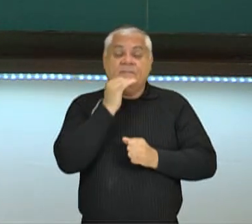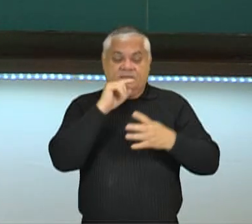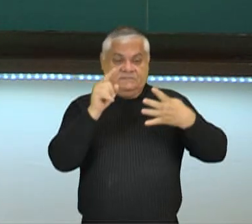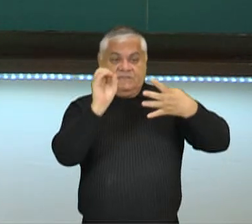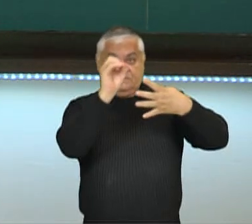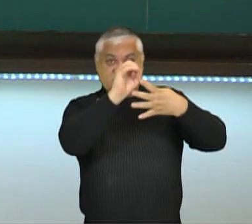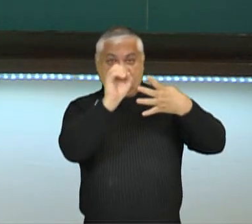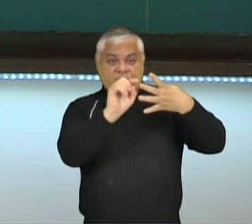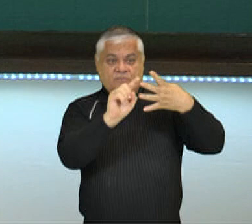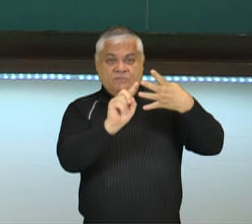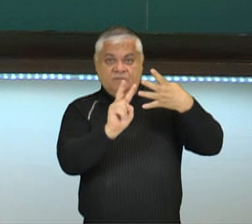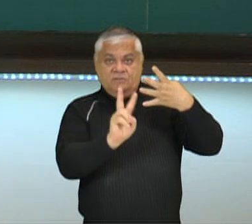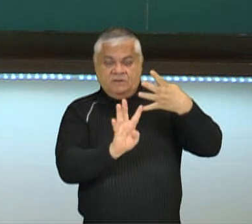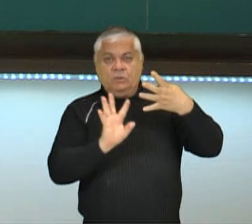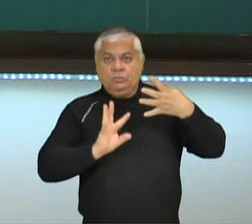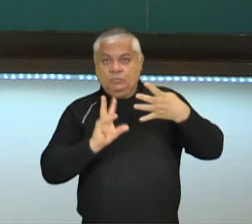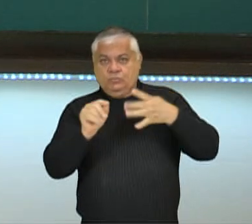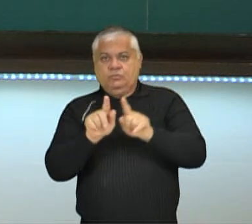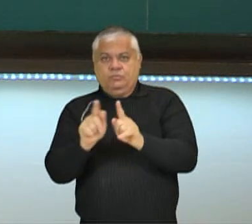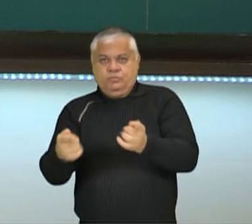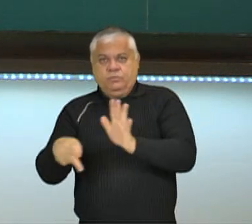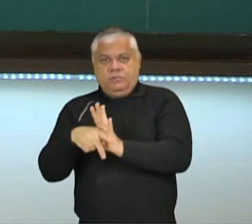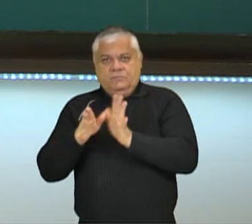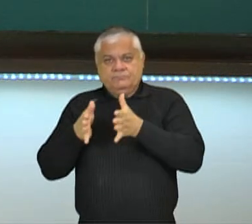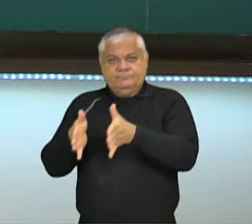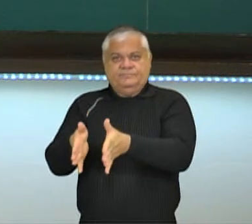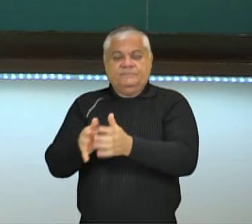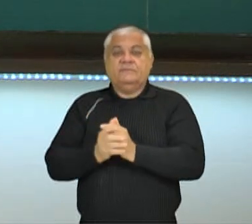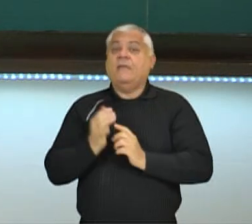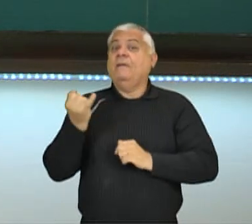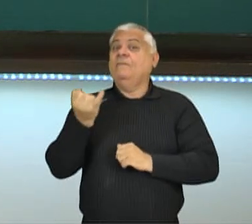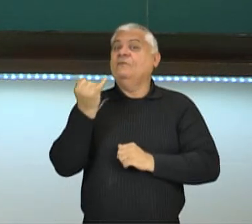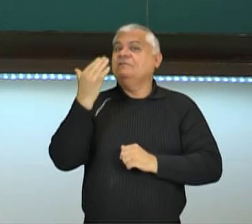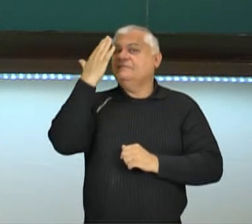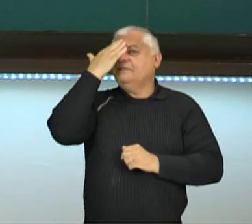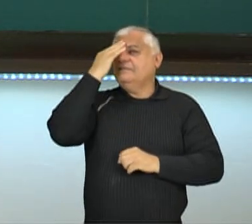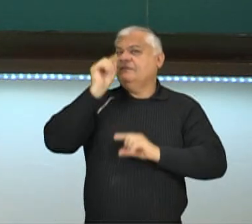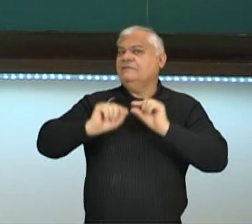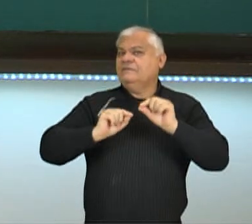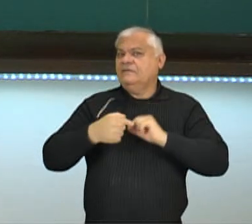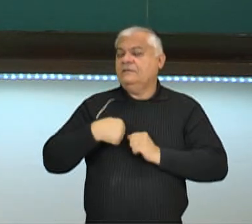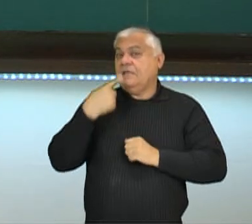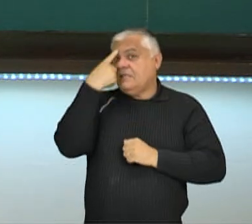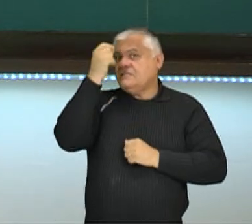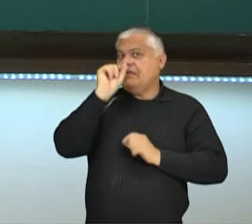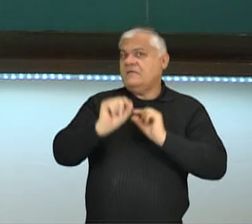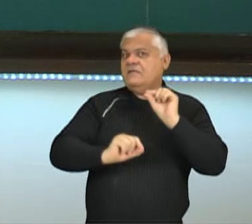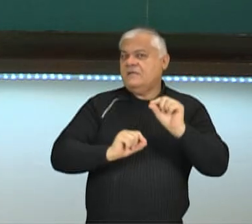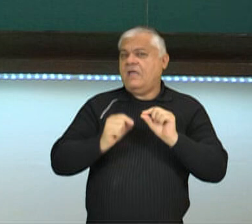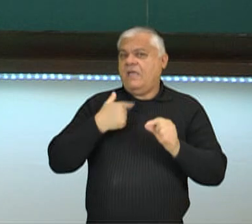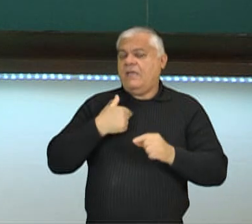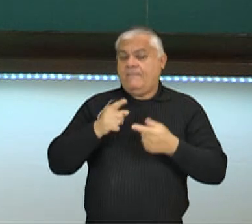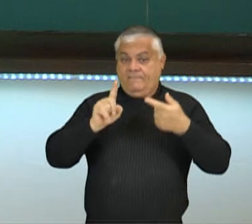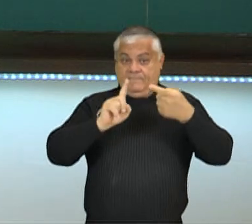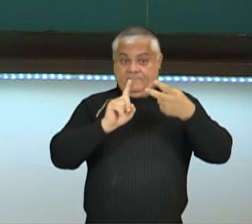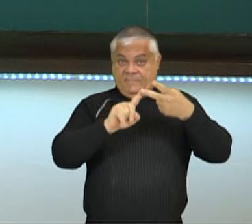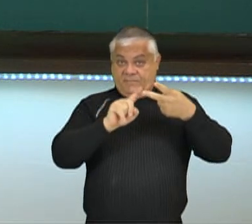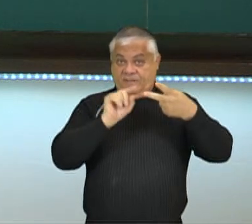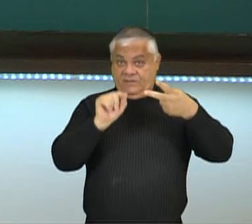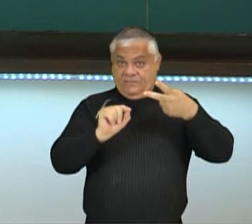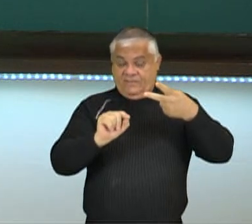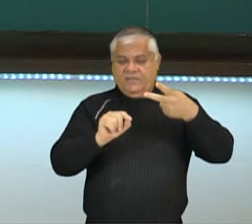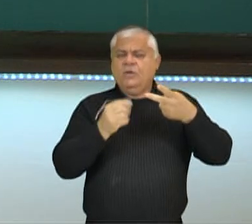outras, elas são bem mais trabalhadas. É muito importante que a gente entenda bem a ideia da primeira condicional e a maneira como que essa